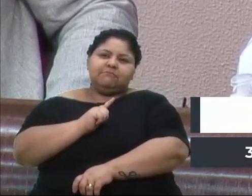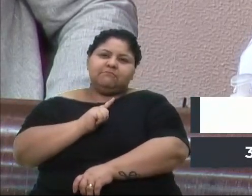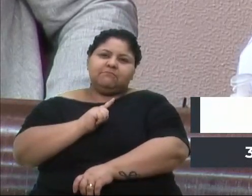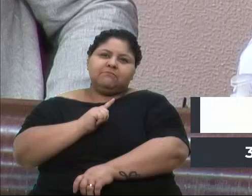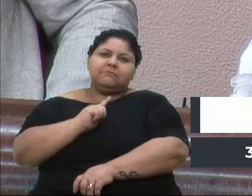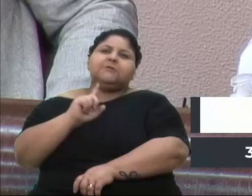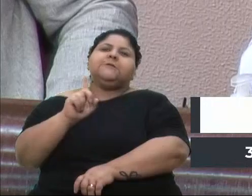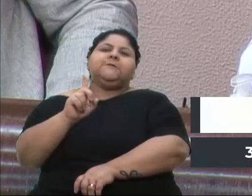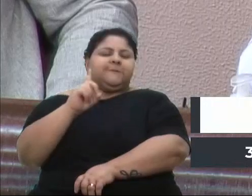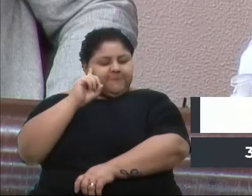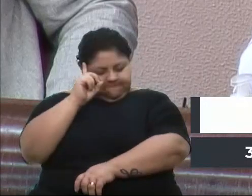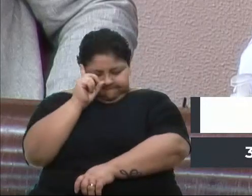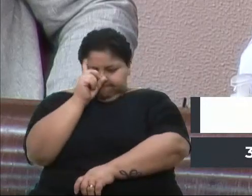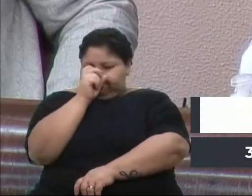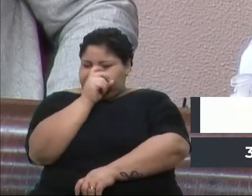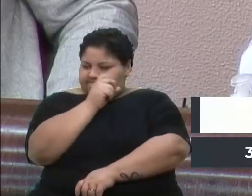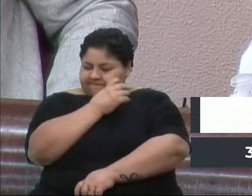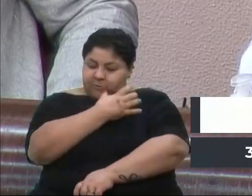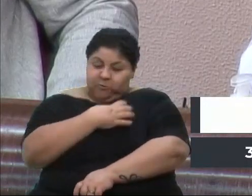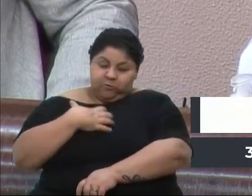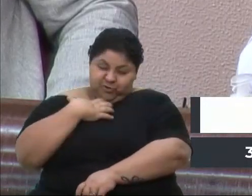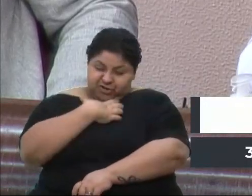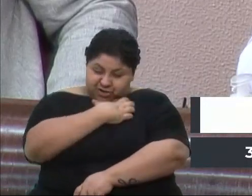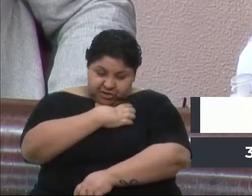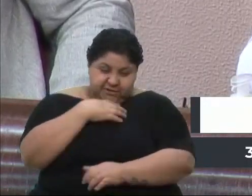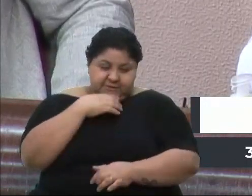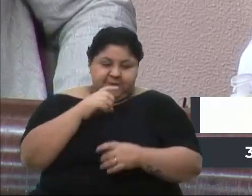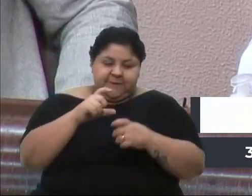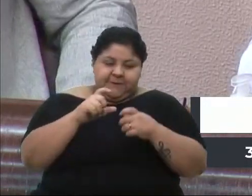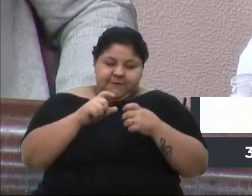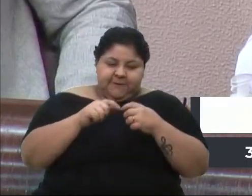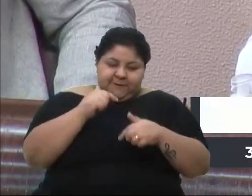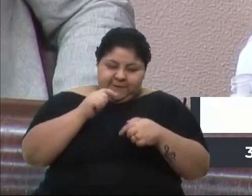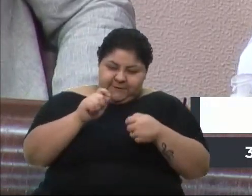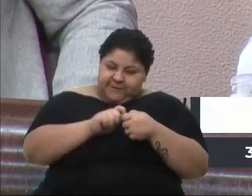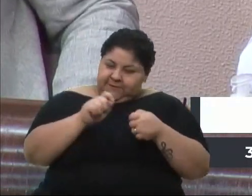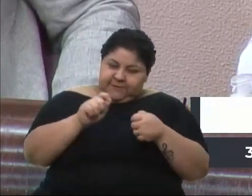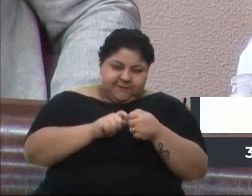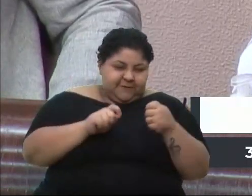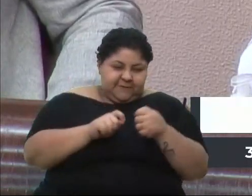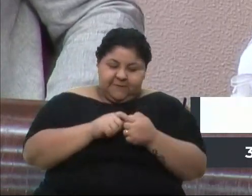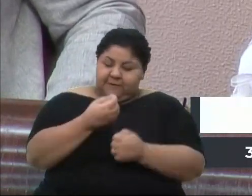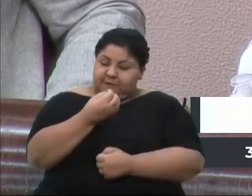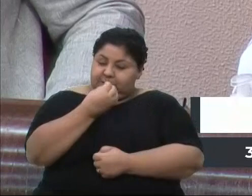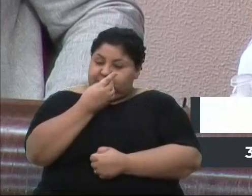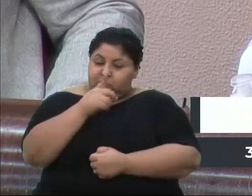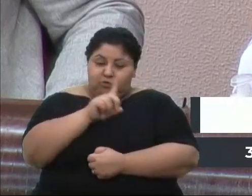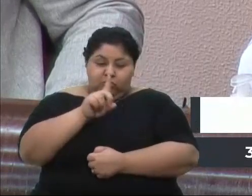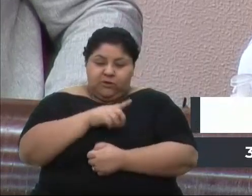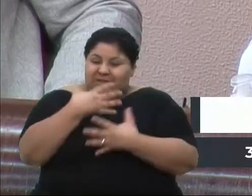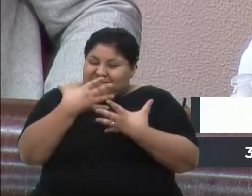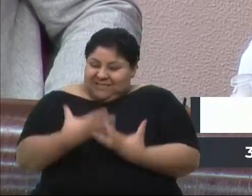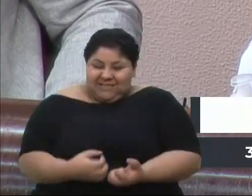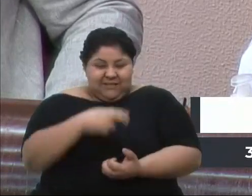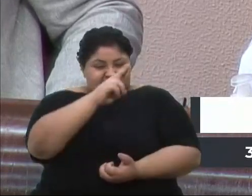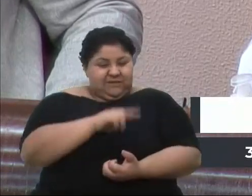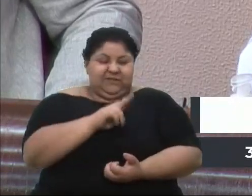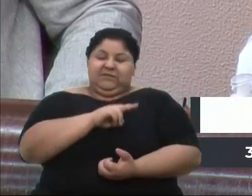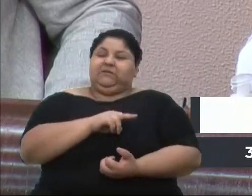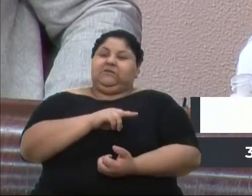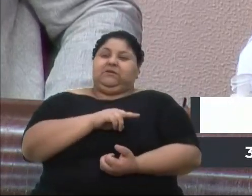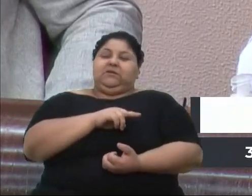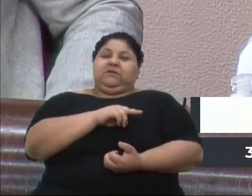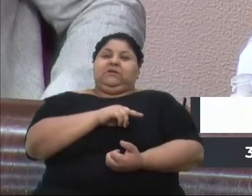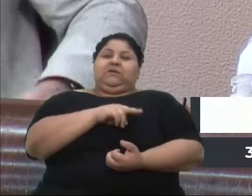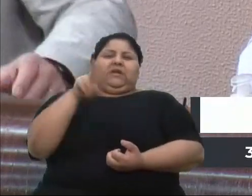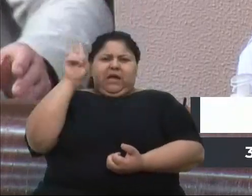Vai ser difícil porque o jeito que ele fazia era incansável. Eu sei lá, quando o senhor teve a sua perca lá com o seu pai,